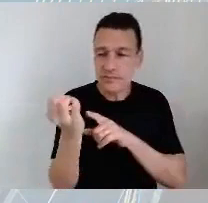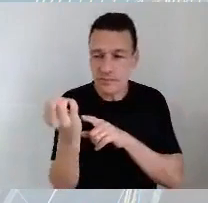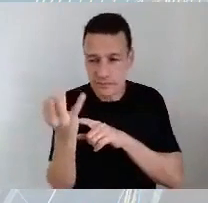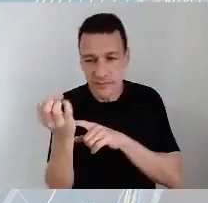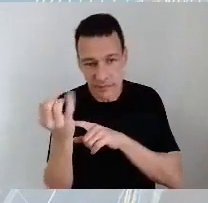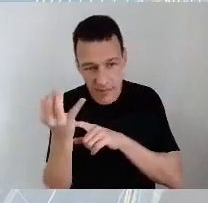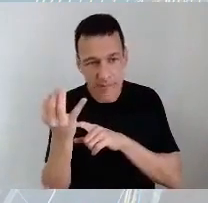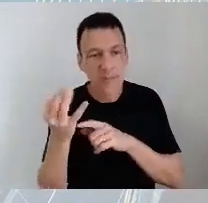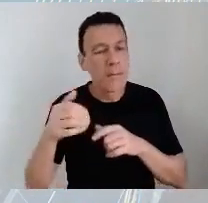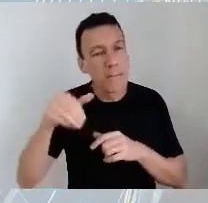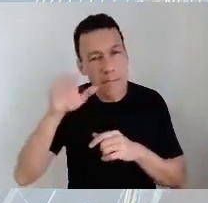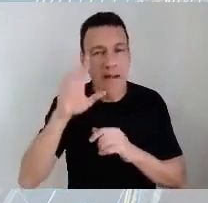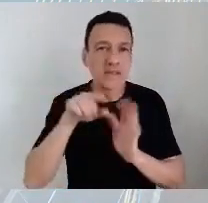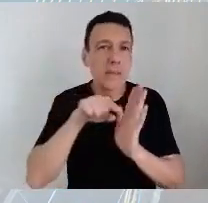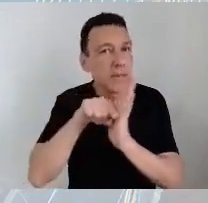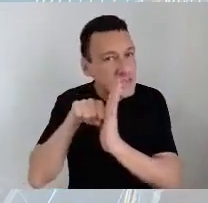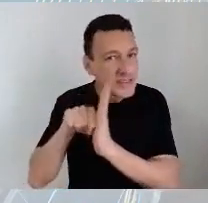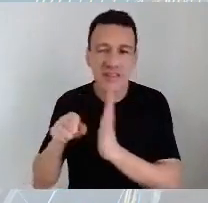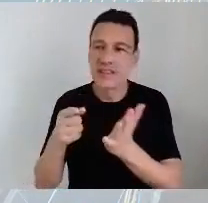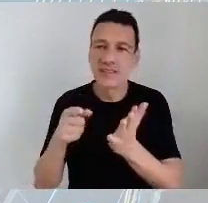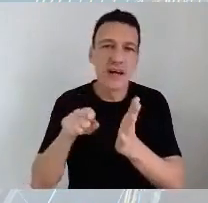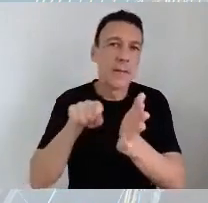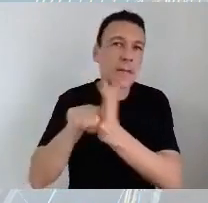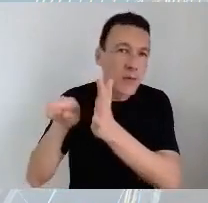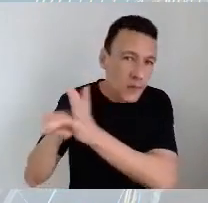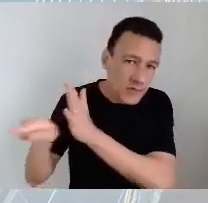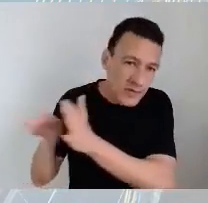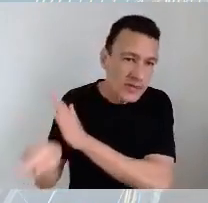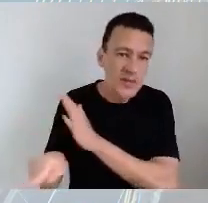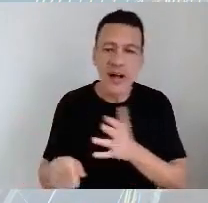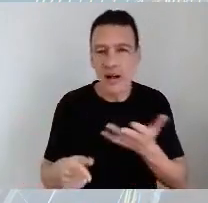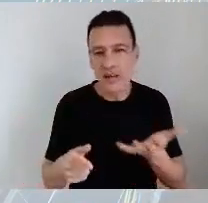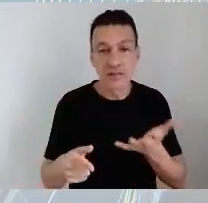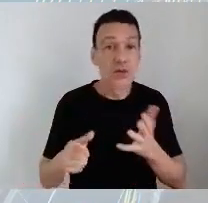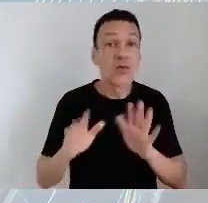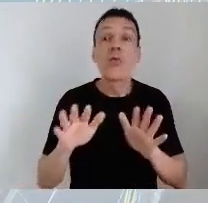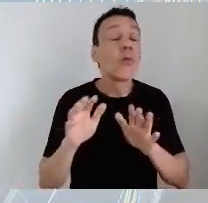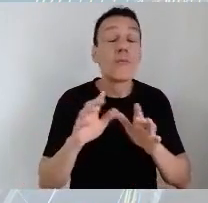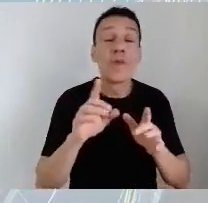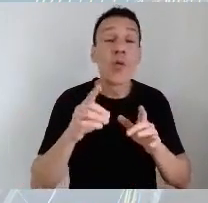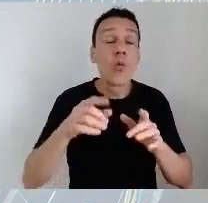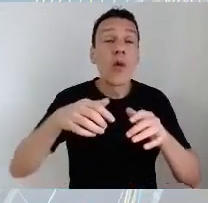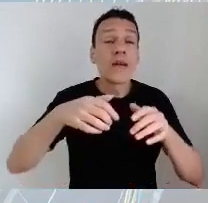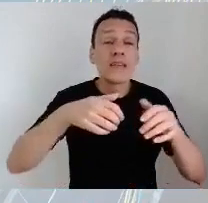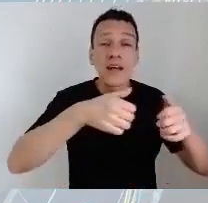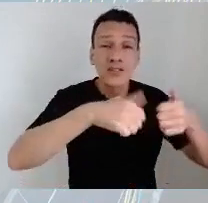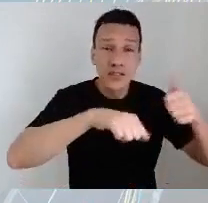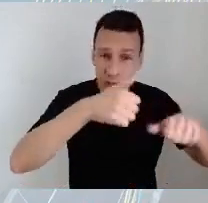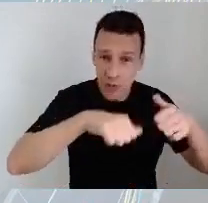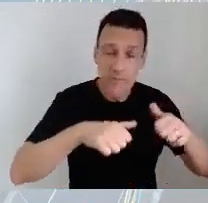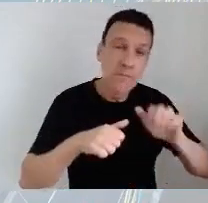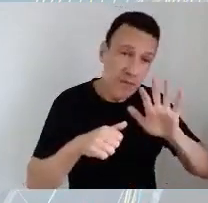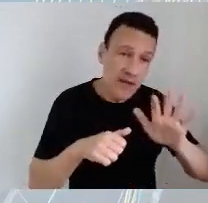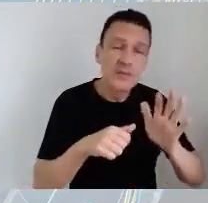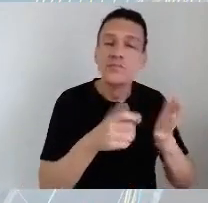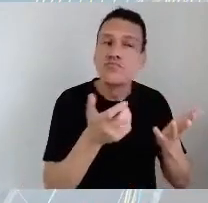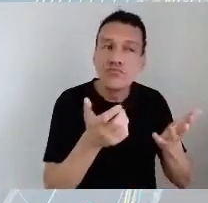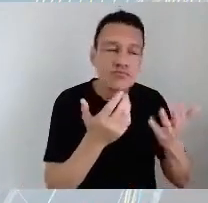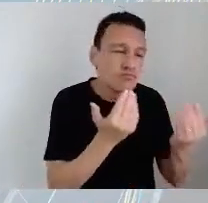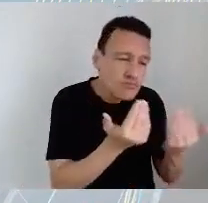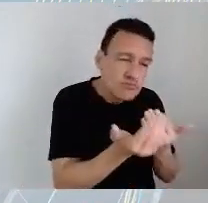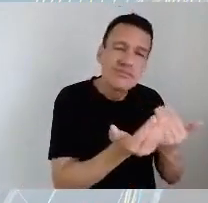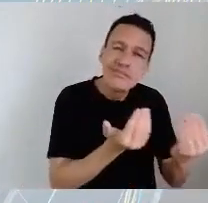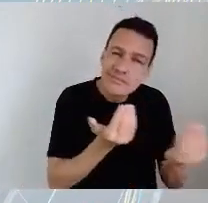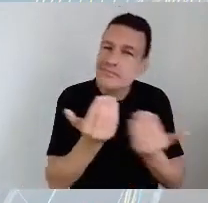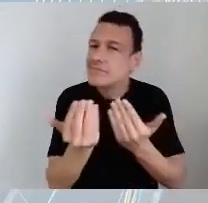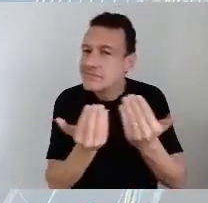com as pessoas e trazer qualitativos, né? Os dados qualitativos voltam mais para uma pesquisa de conversação, realmente analisar